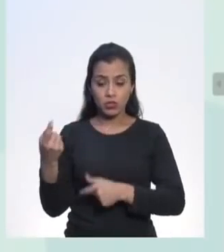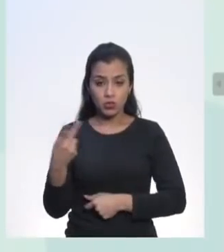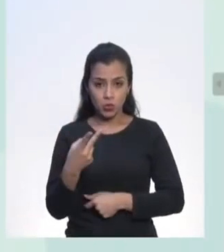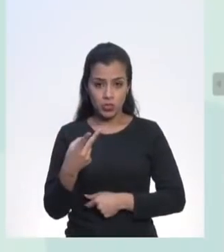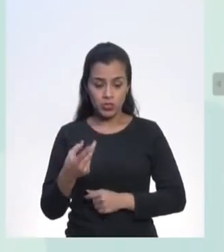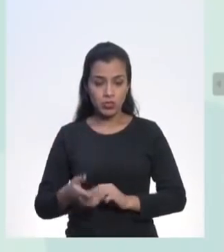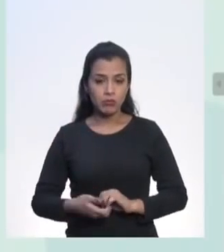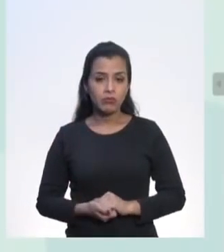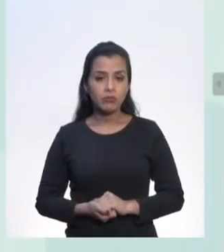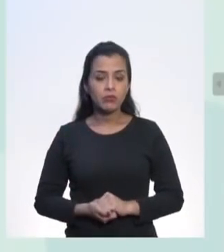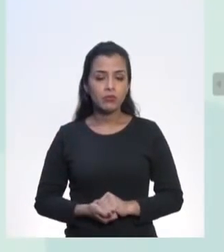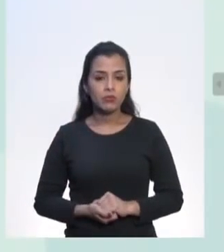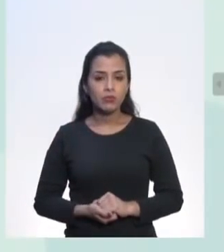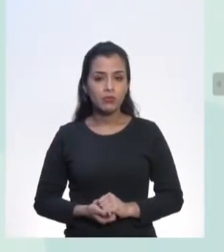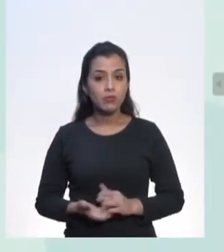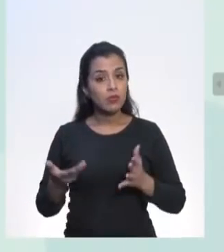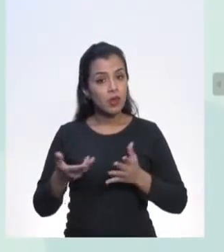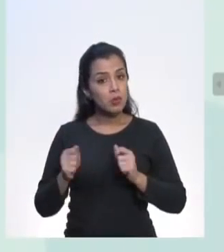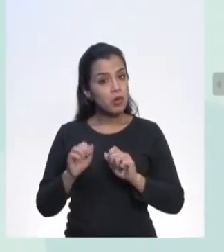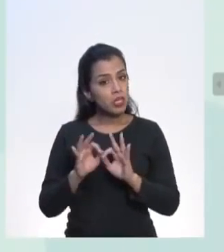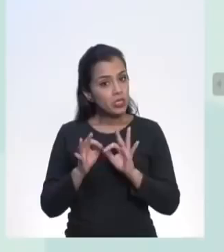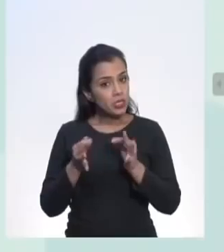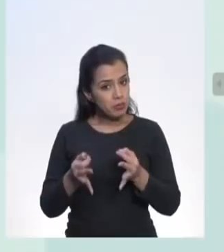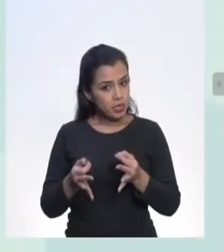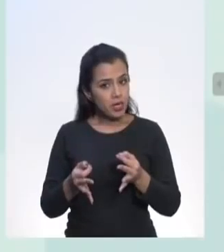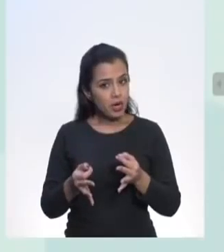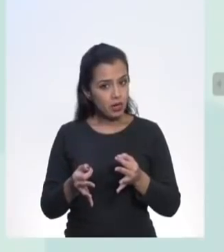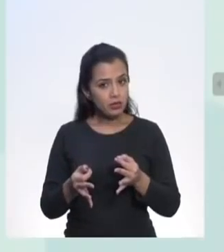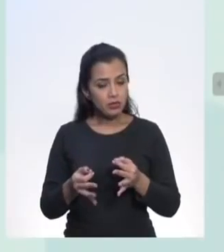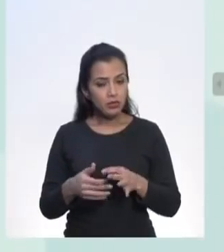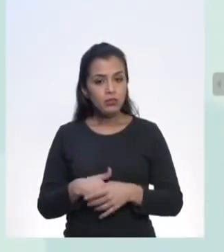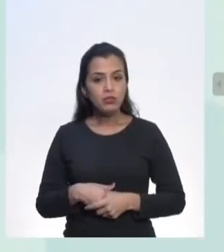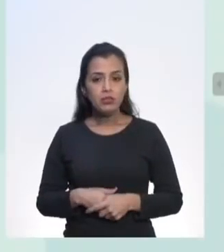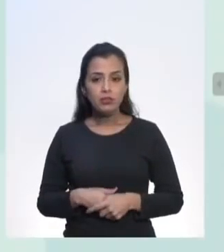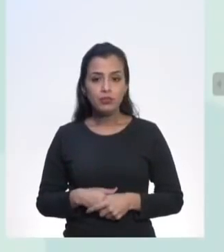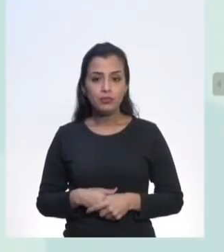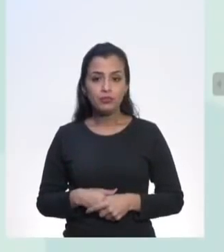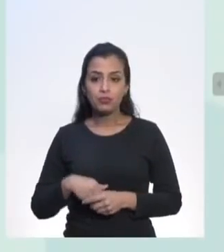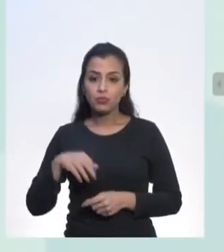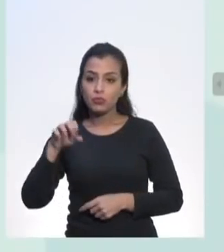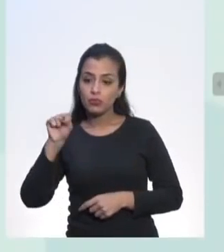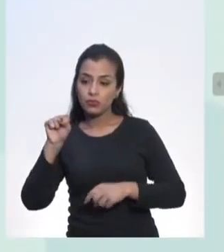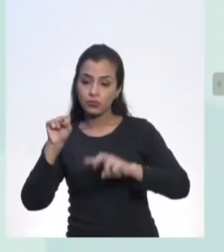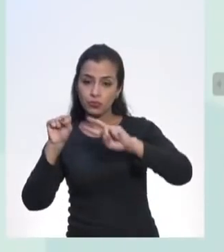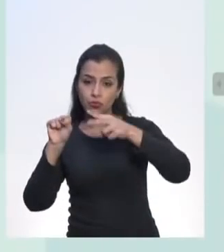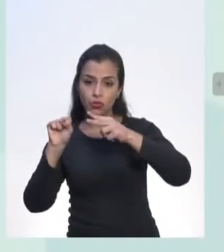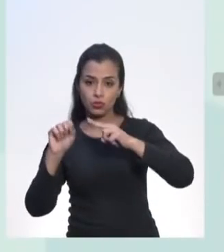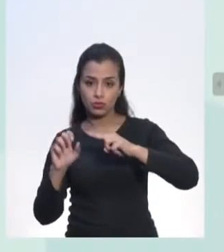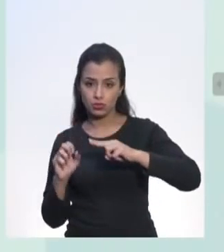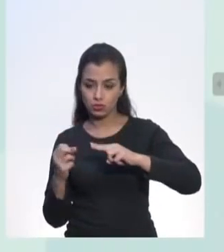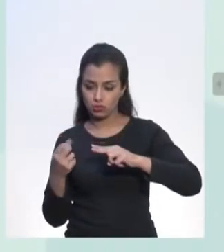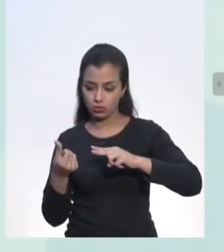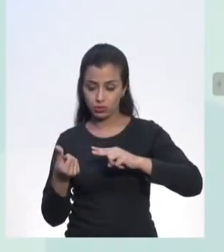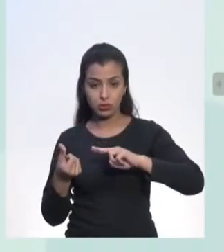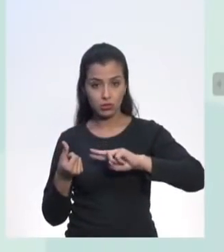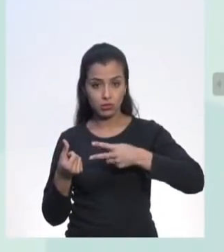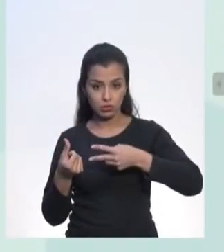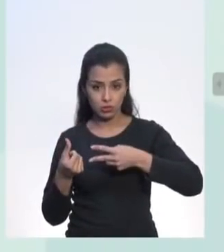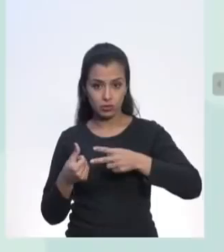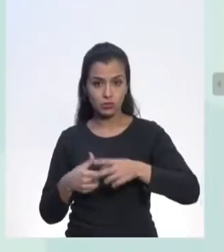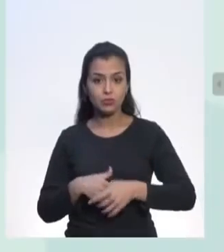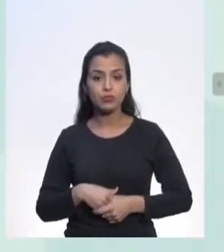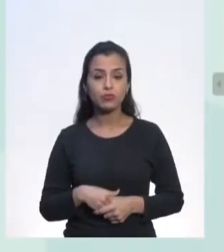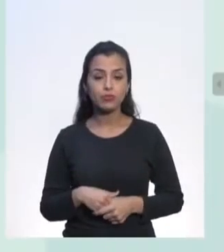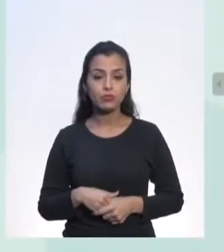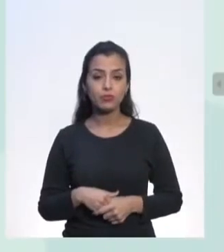12. Nós podemos simplificar a primeira fração em cima e embaixo por 2. Então, nós